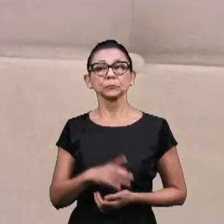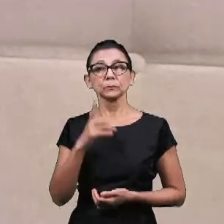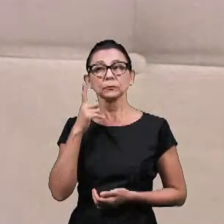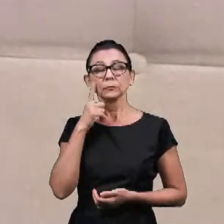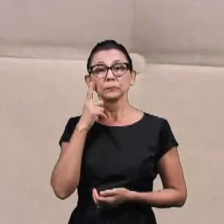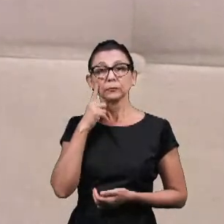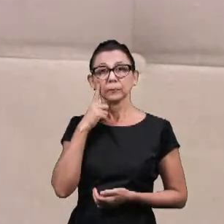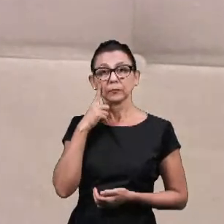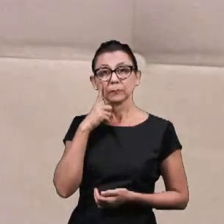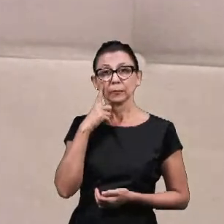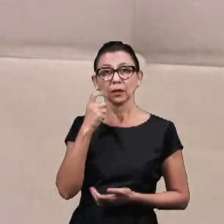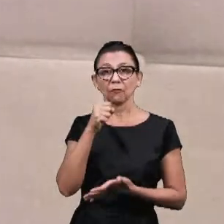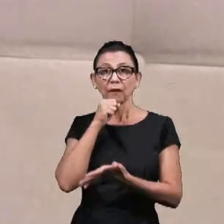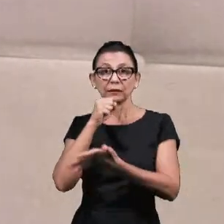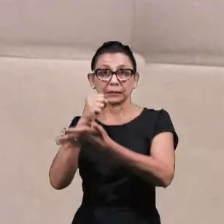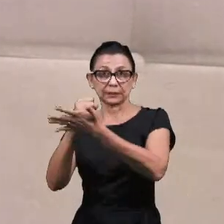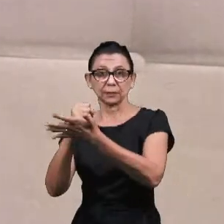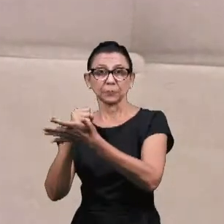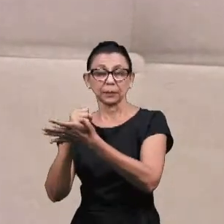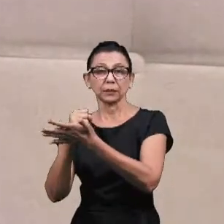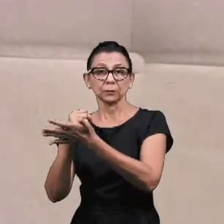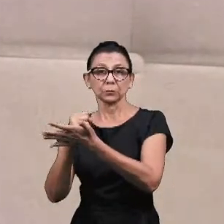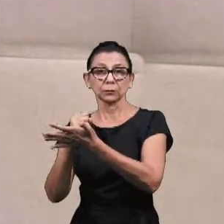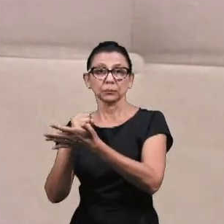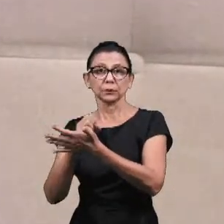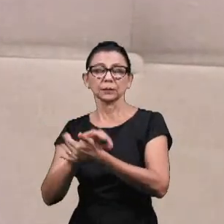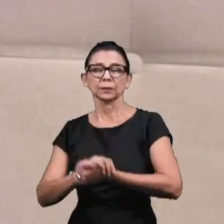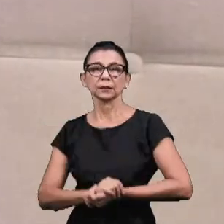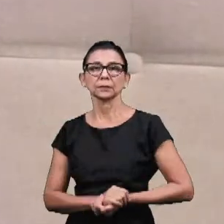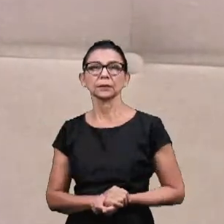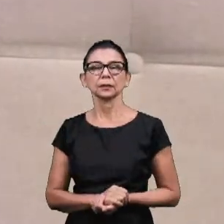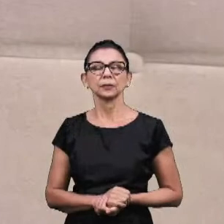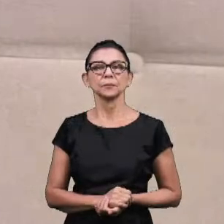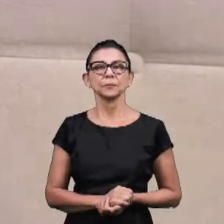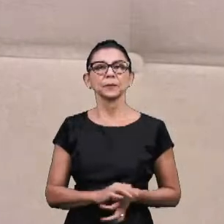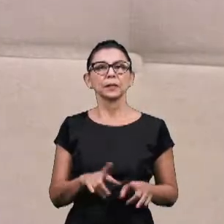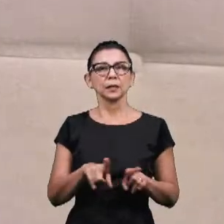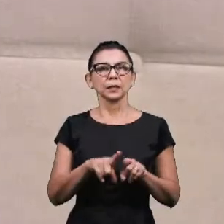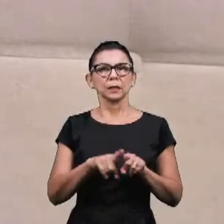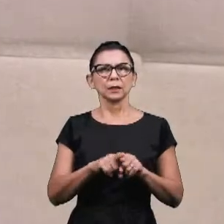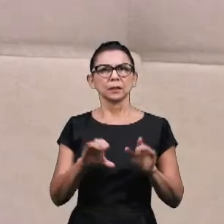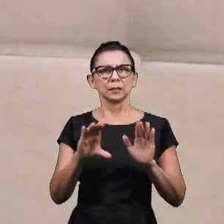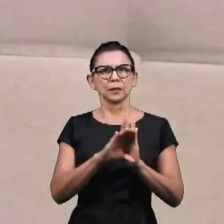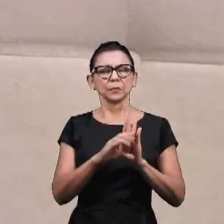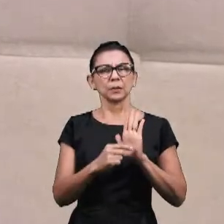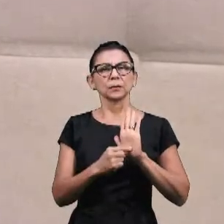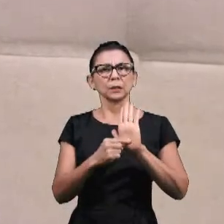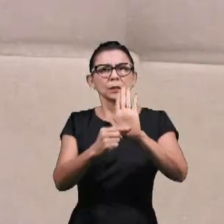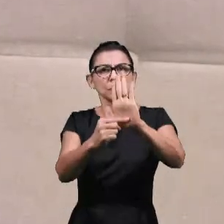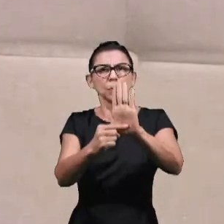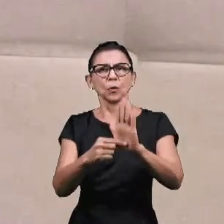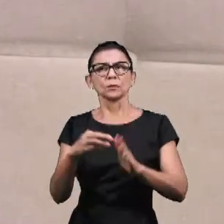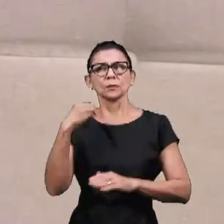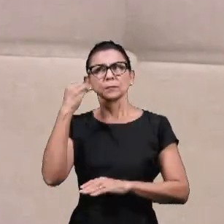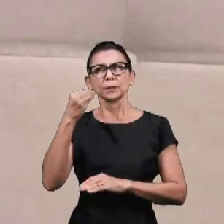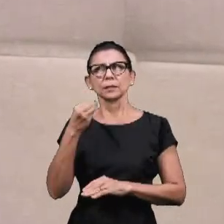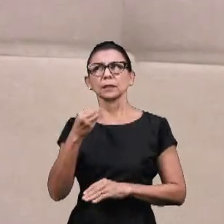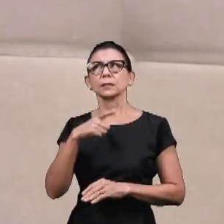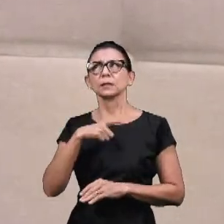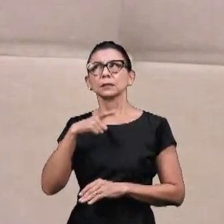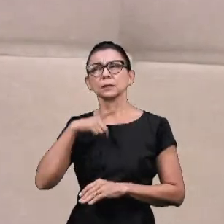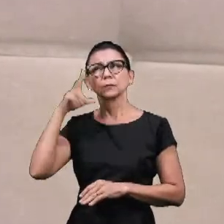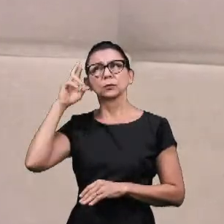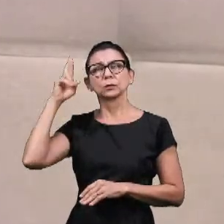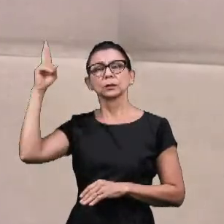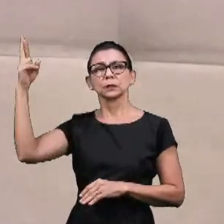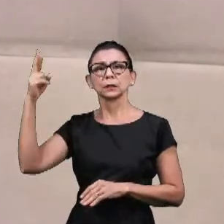foi a experiência de Jonas, e nesse capítulo ele faz a narrativa da sua experiência com, sim, o Senhor, né? Quando ele, no momento